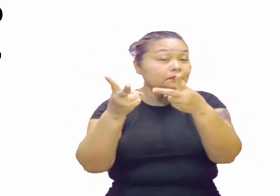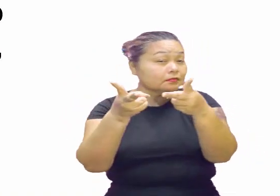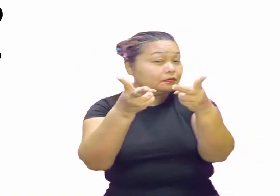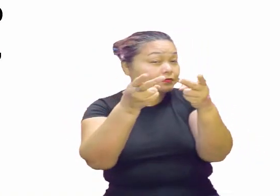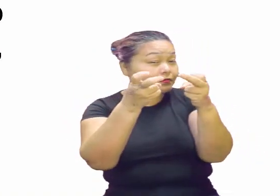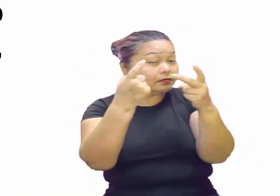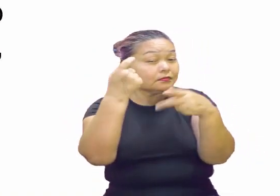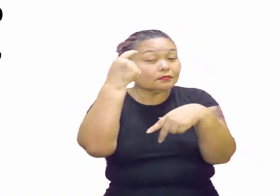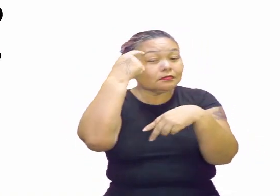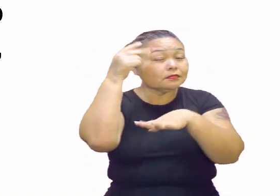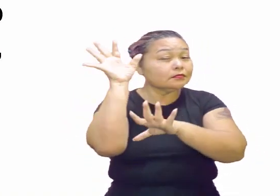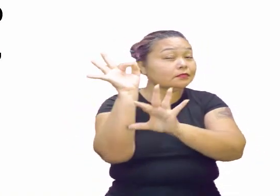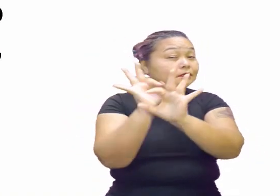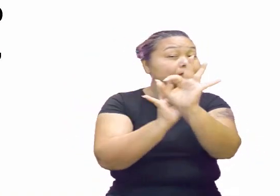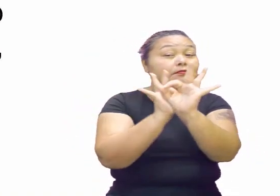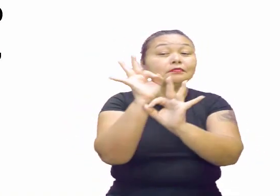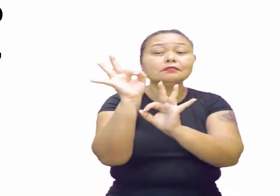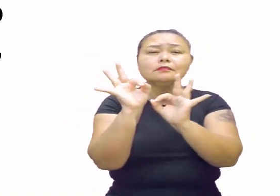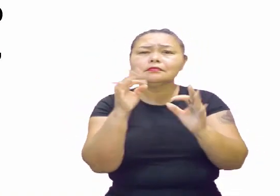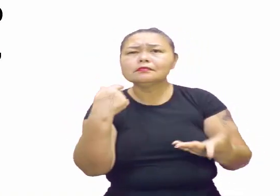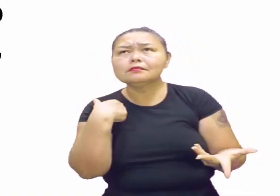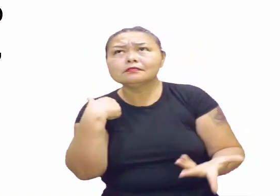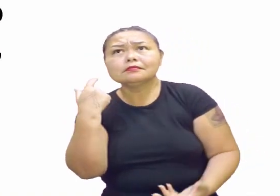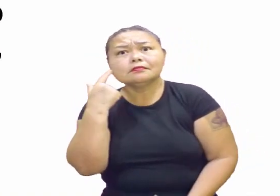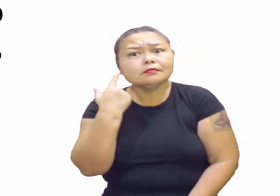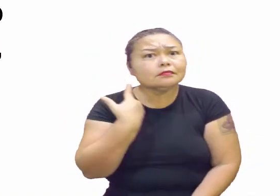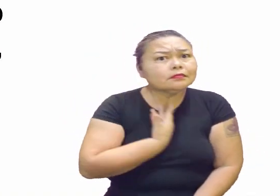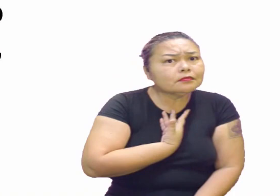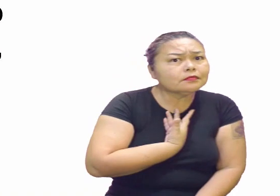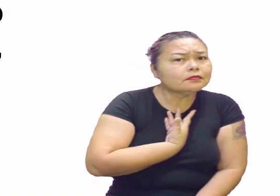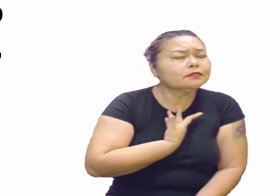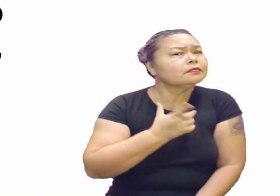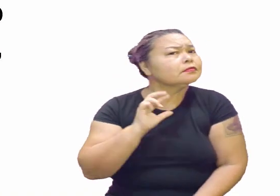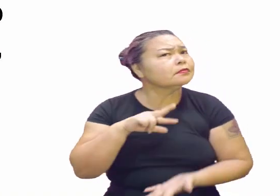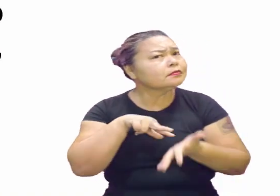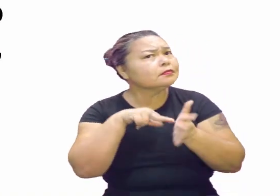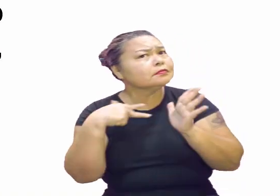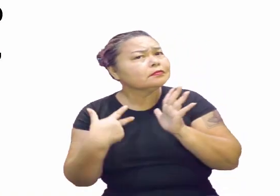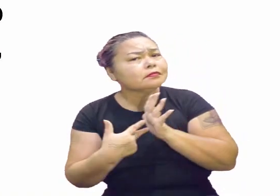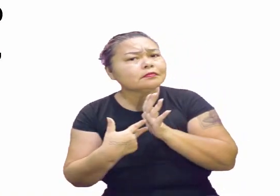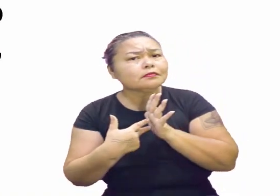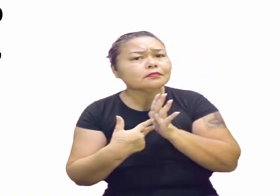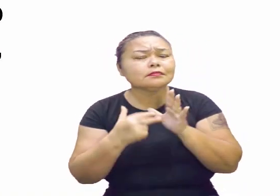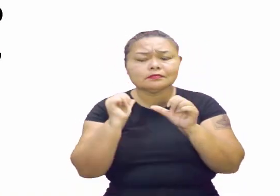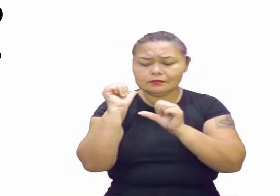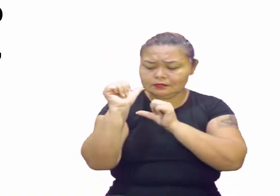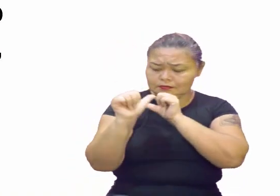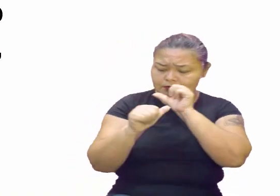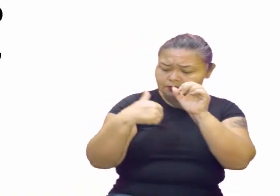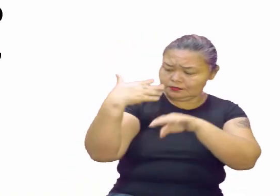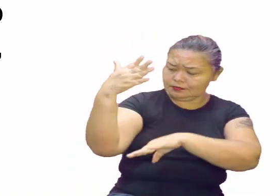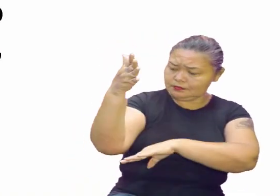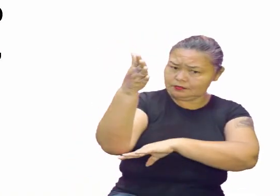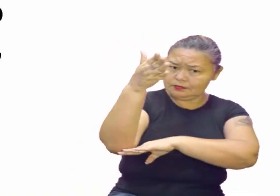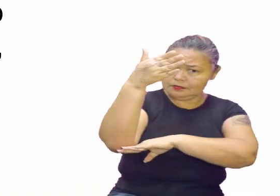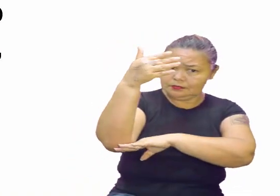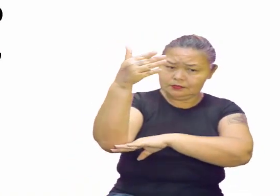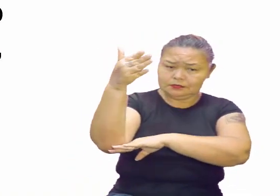já estava pensado. Peraí, professor. Quer dizer, então, que muda a bandeira